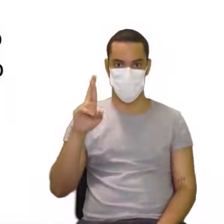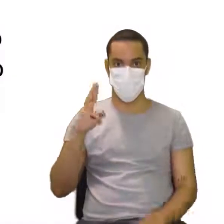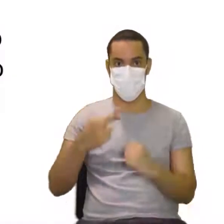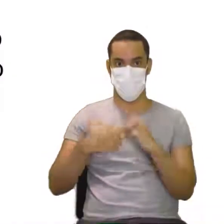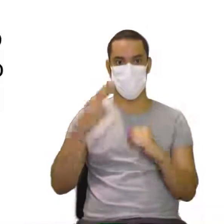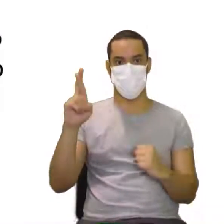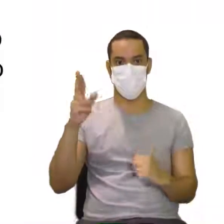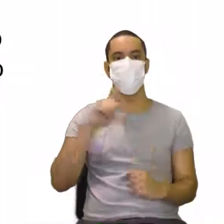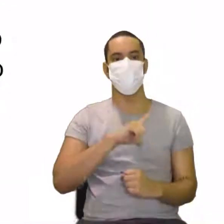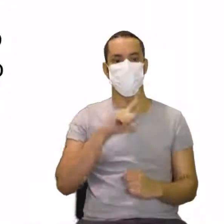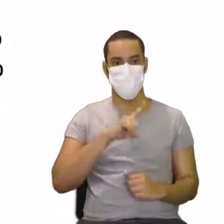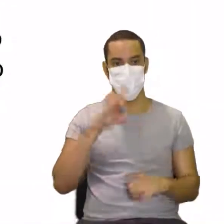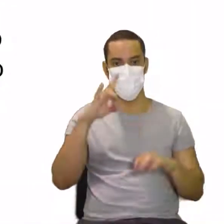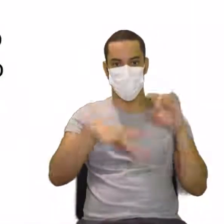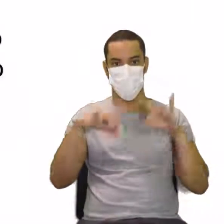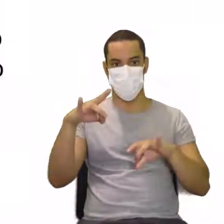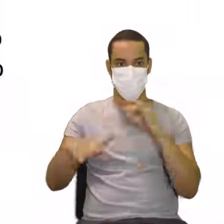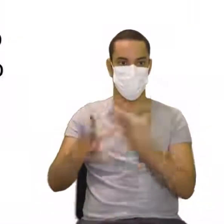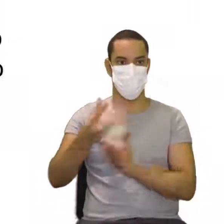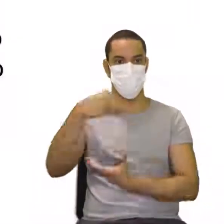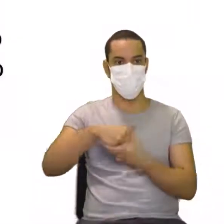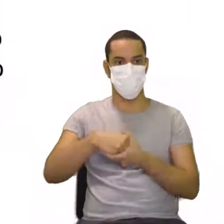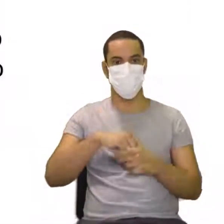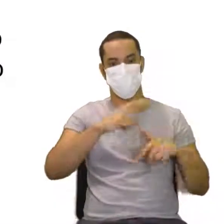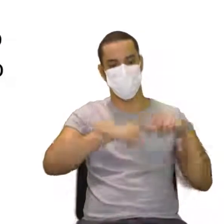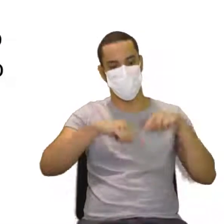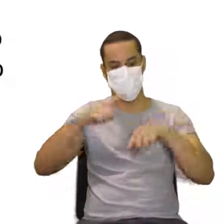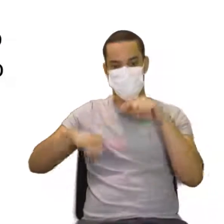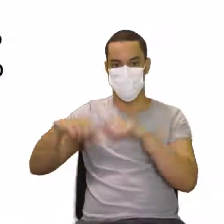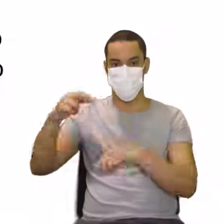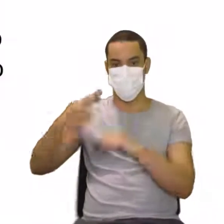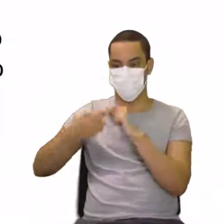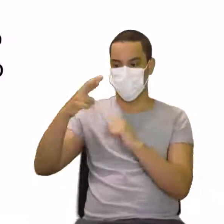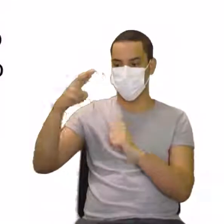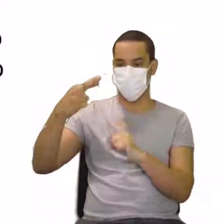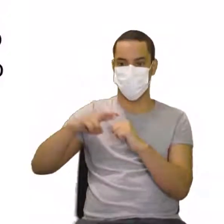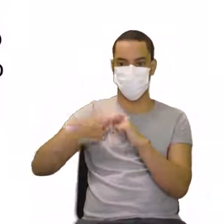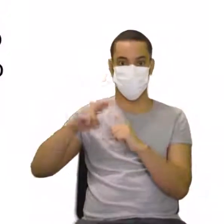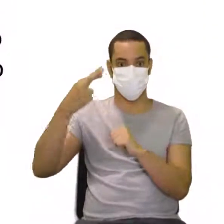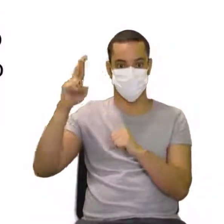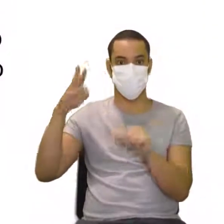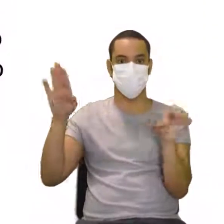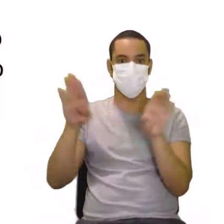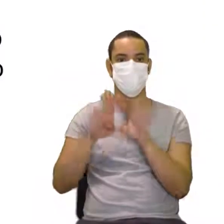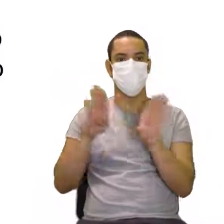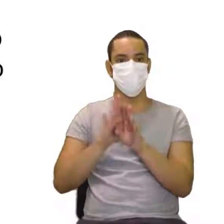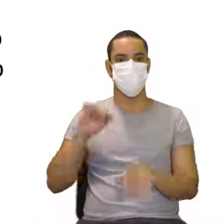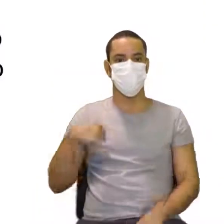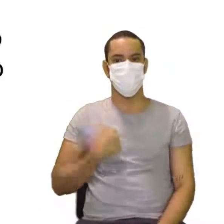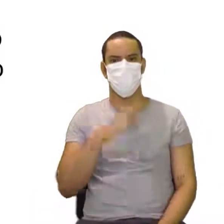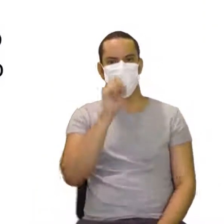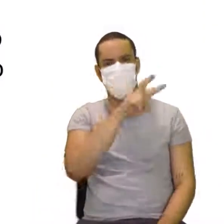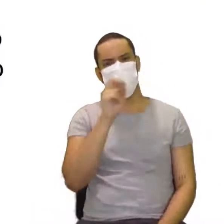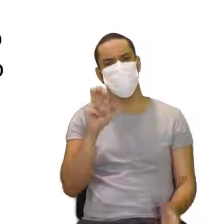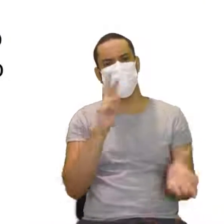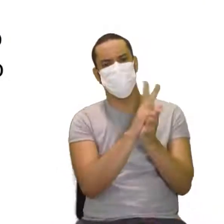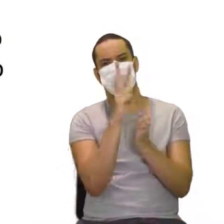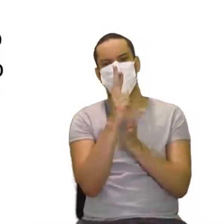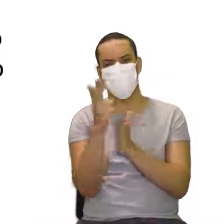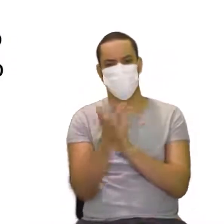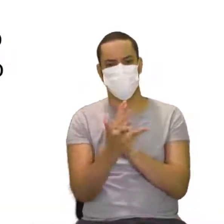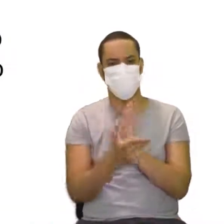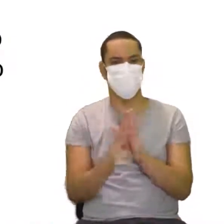produz resíduos compostos por elementos radioativos. E nós vimos aí, pessoal, é uma série, quem lembra,